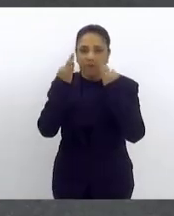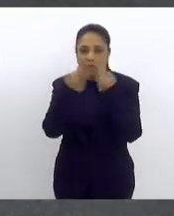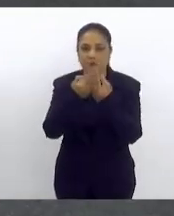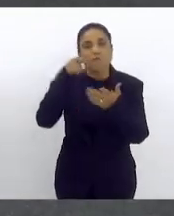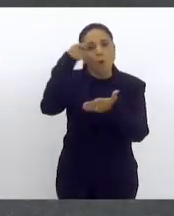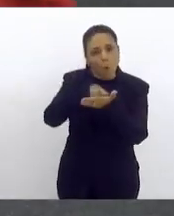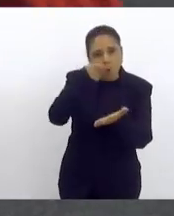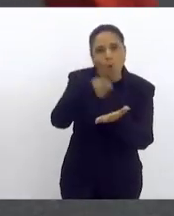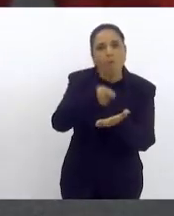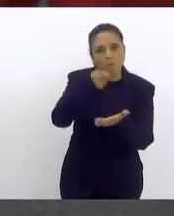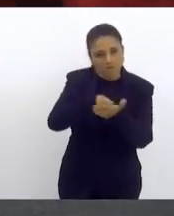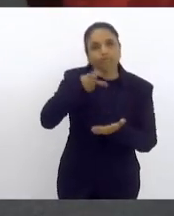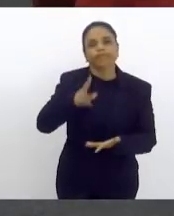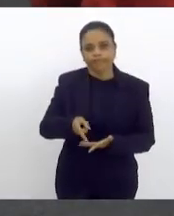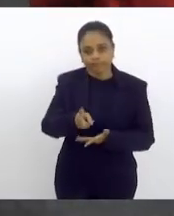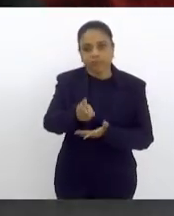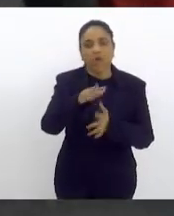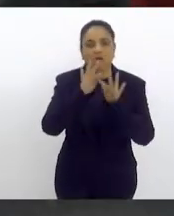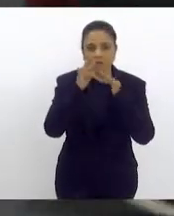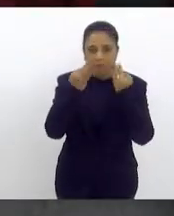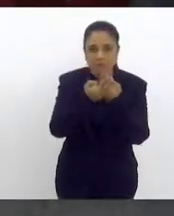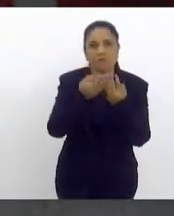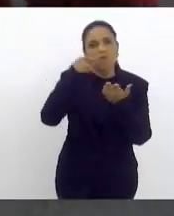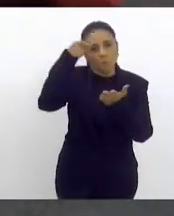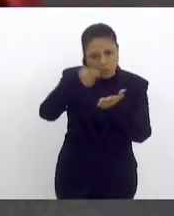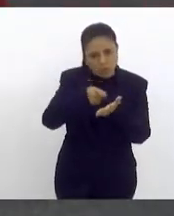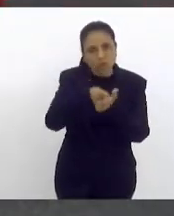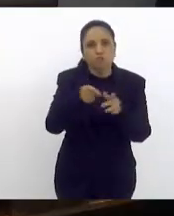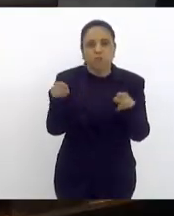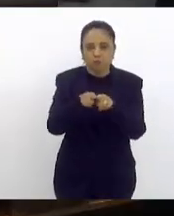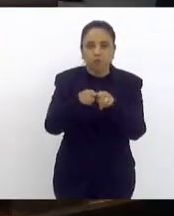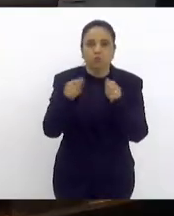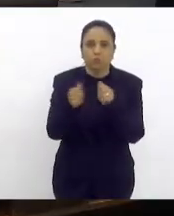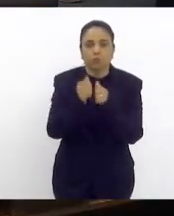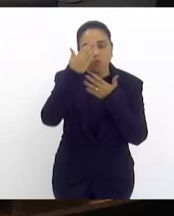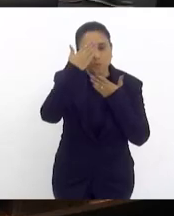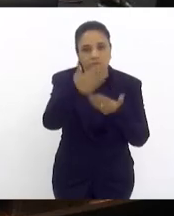continuar cobrando famílias vamos continuar exigindo obrigado